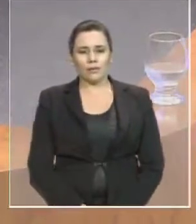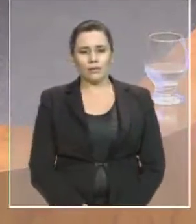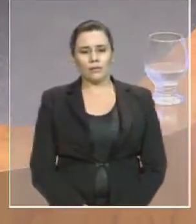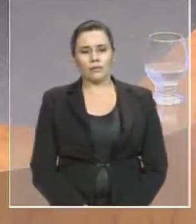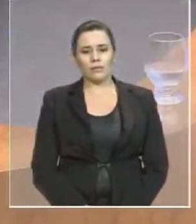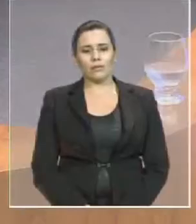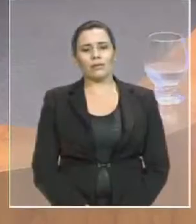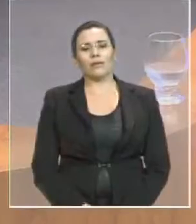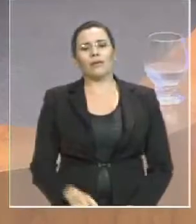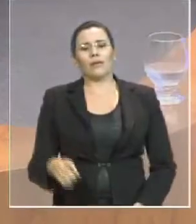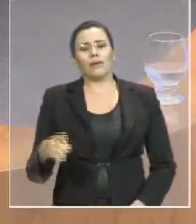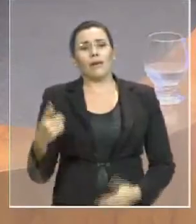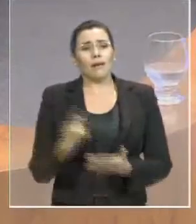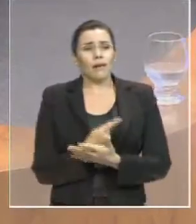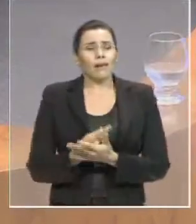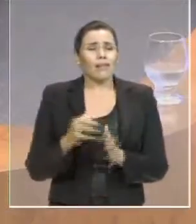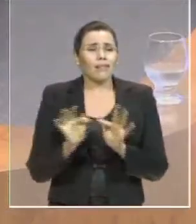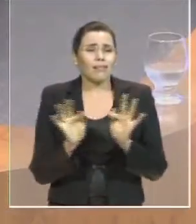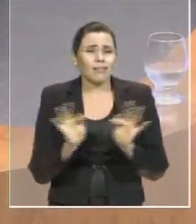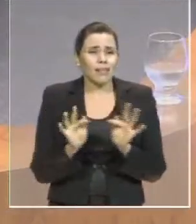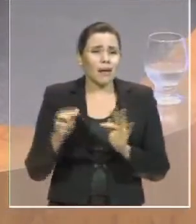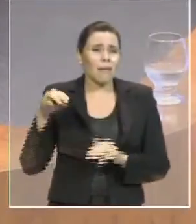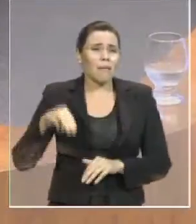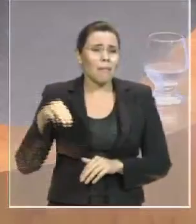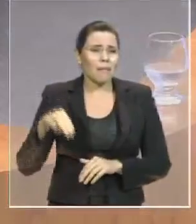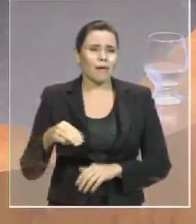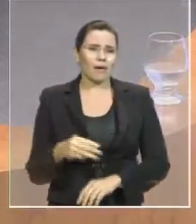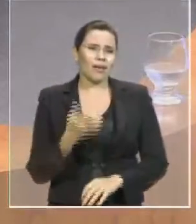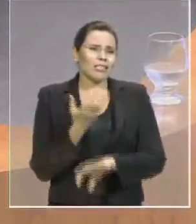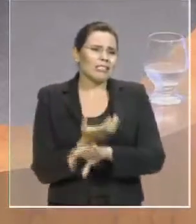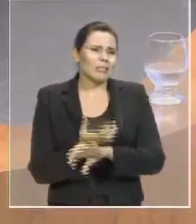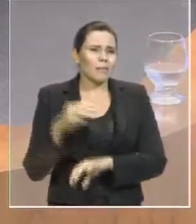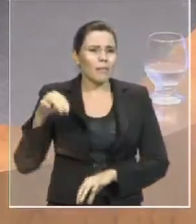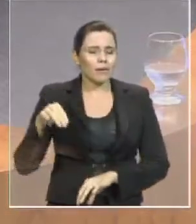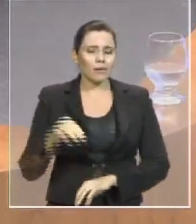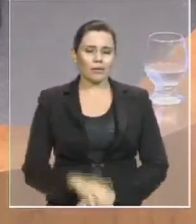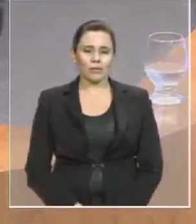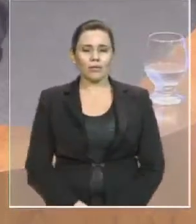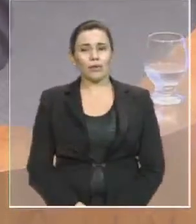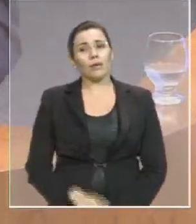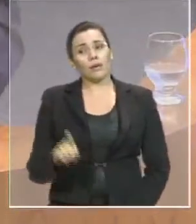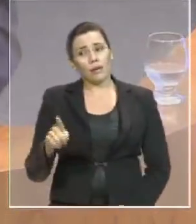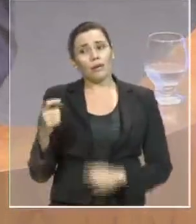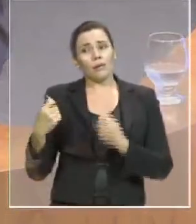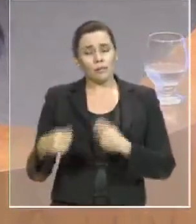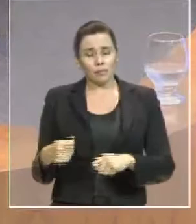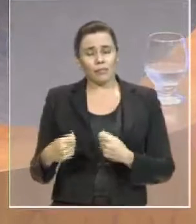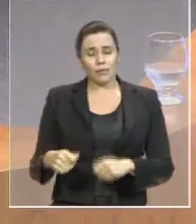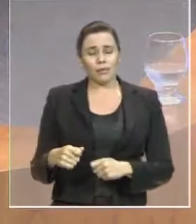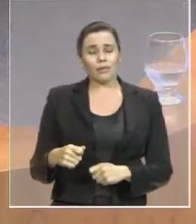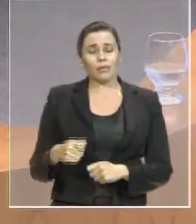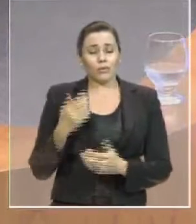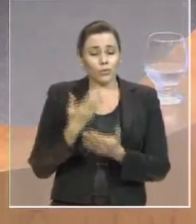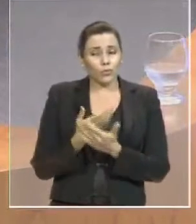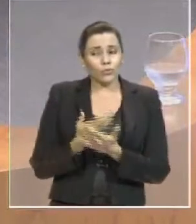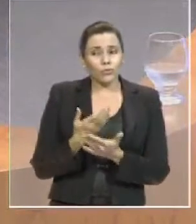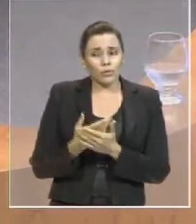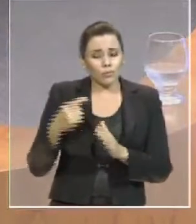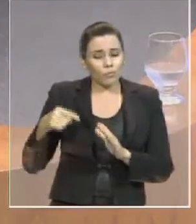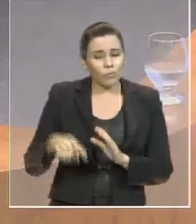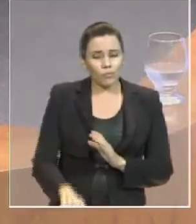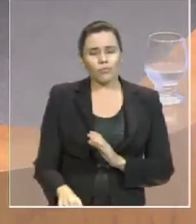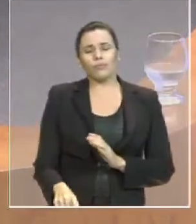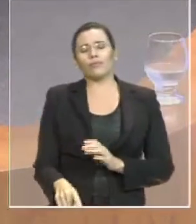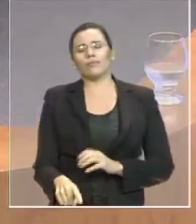tabuada, que não vai perder o foco, porque a ânsia de tentar criar factóides é